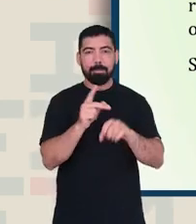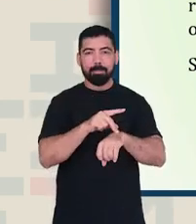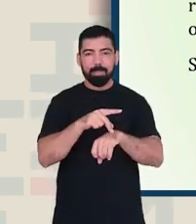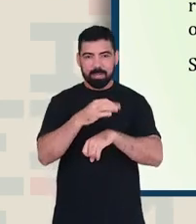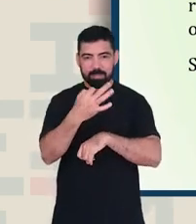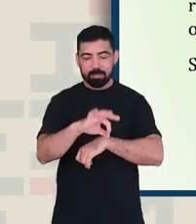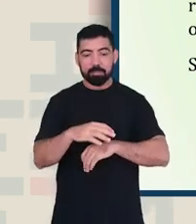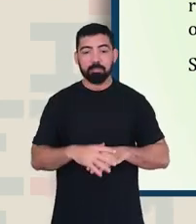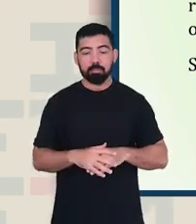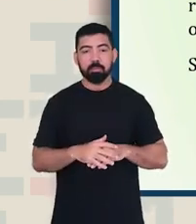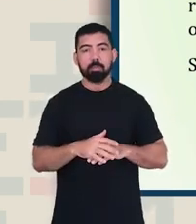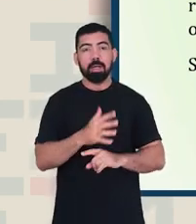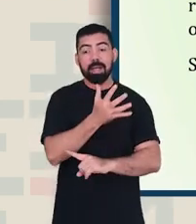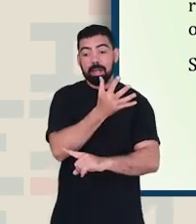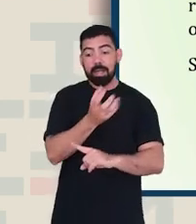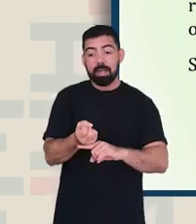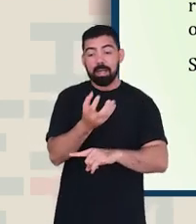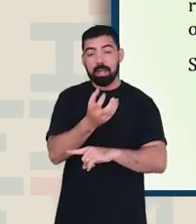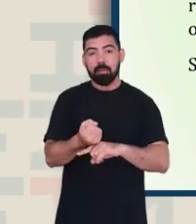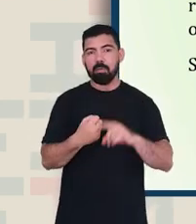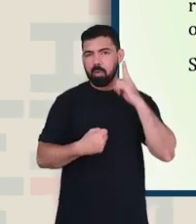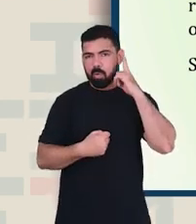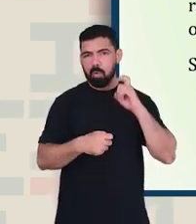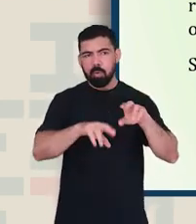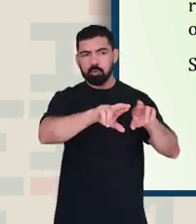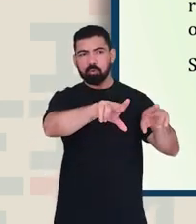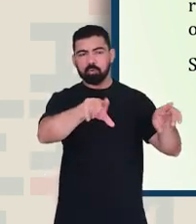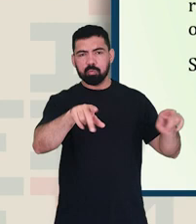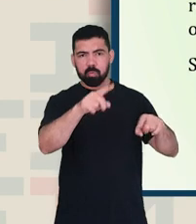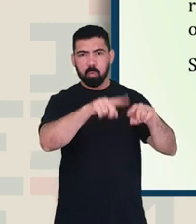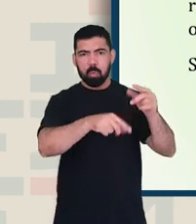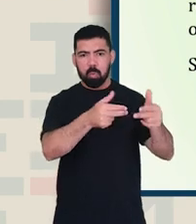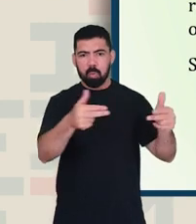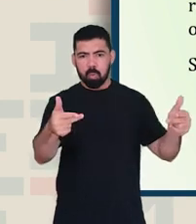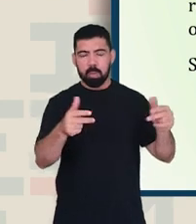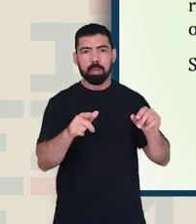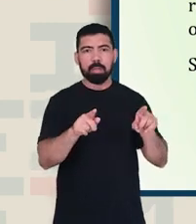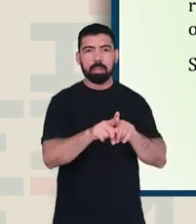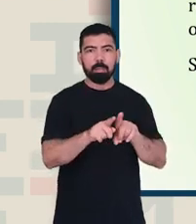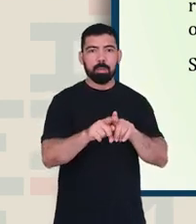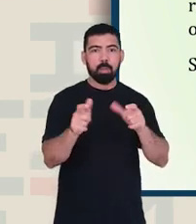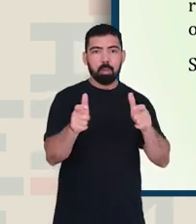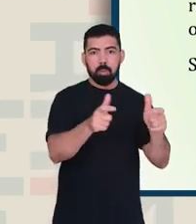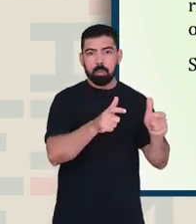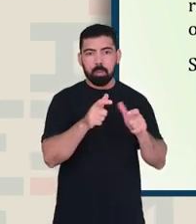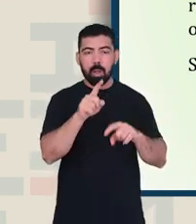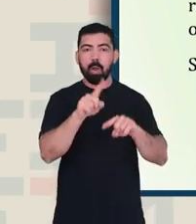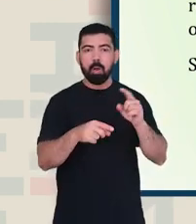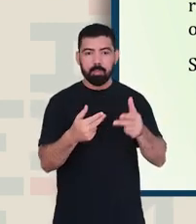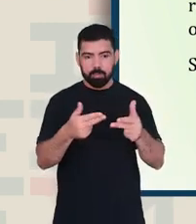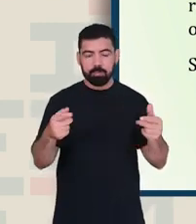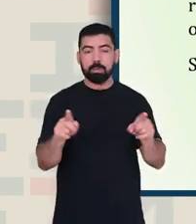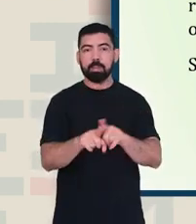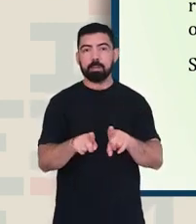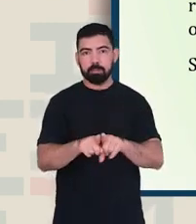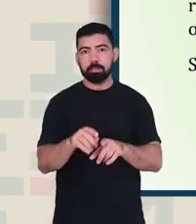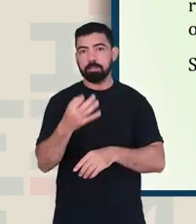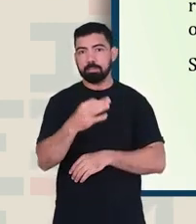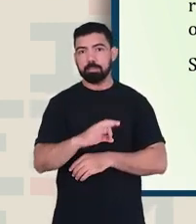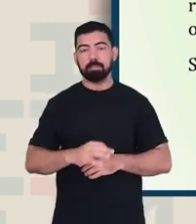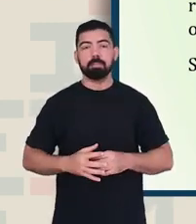gravando sons de diferentes coisas, lugares ou elementos, objetos,